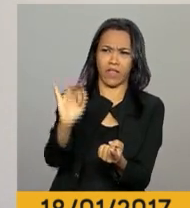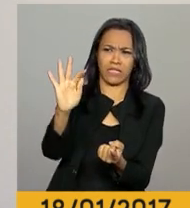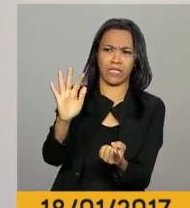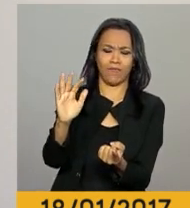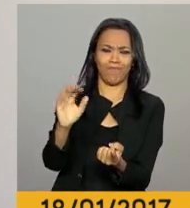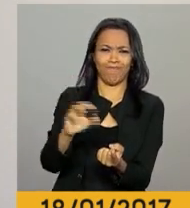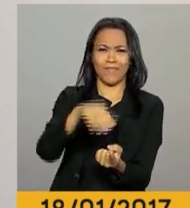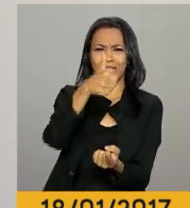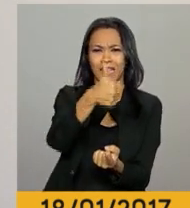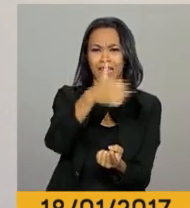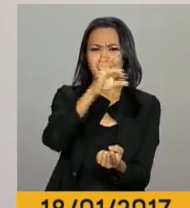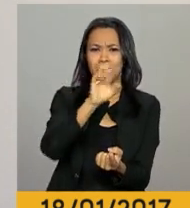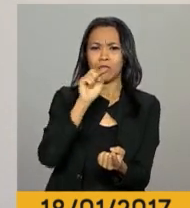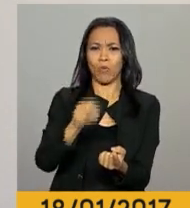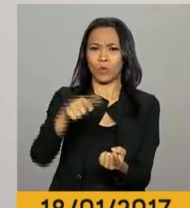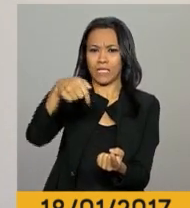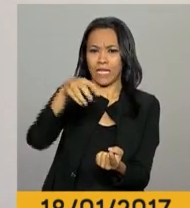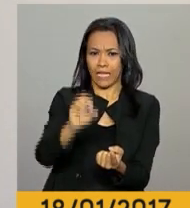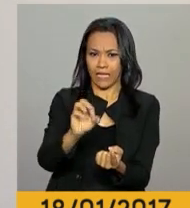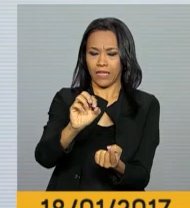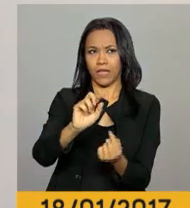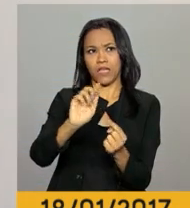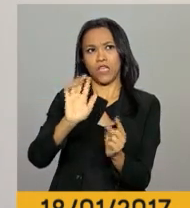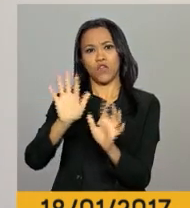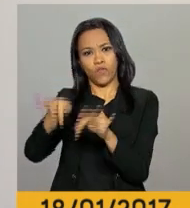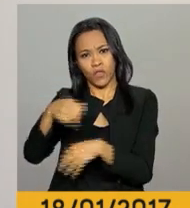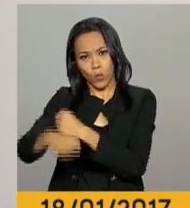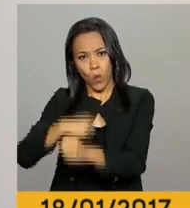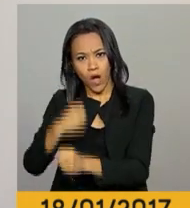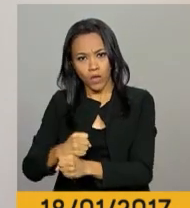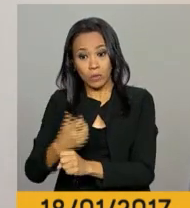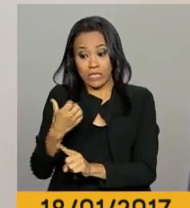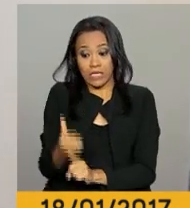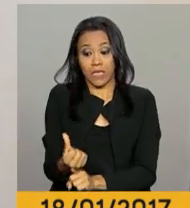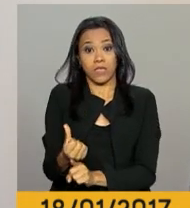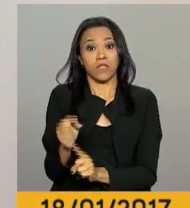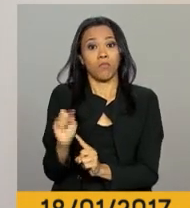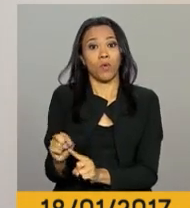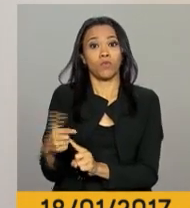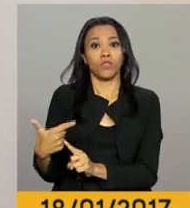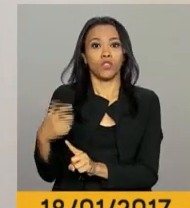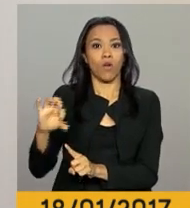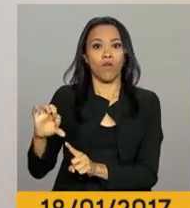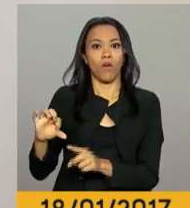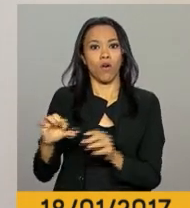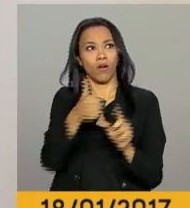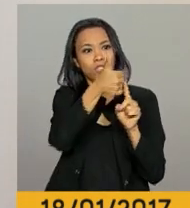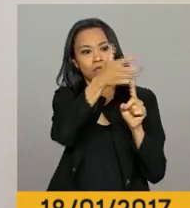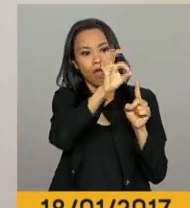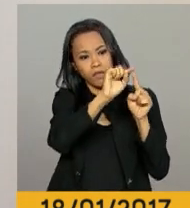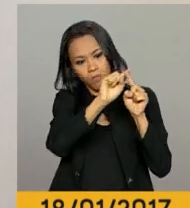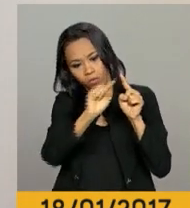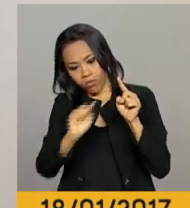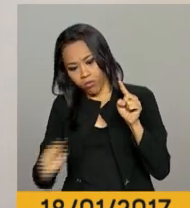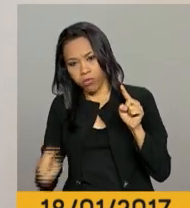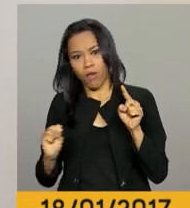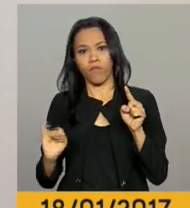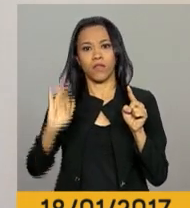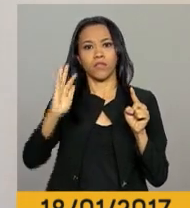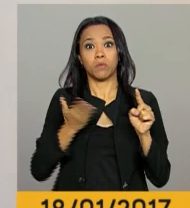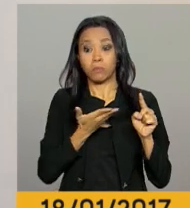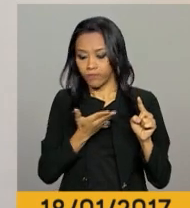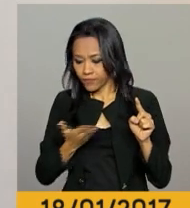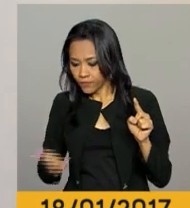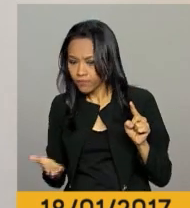de 10.70 e termina o ano com 6. 29 que a inflação caindo o que